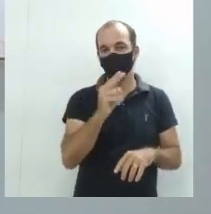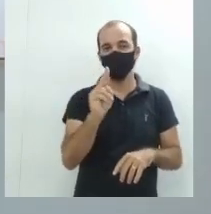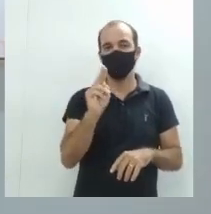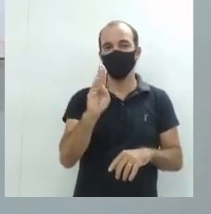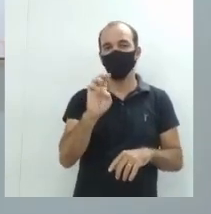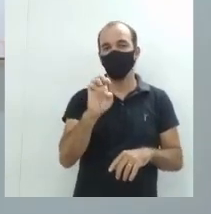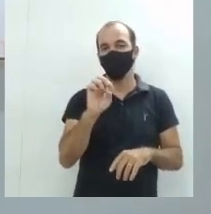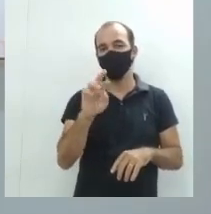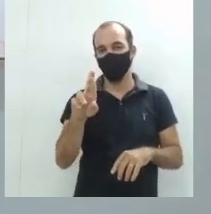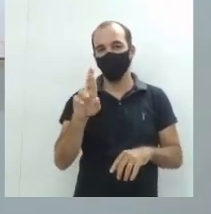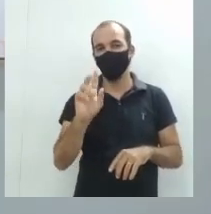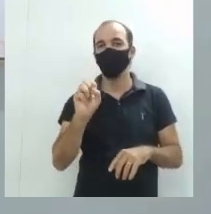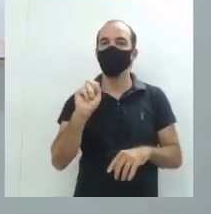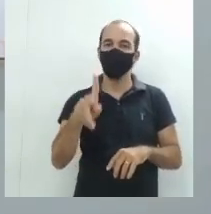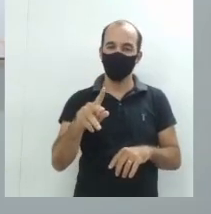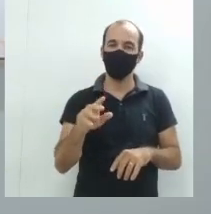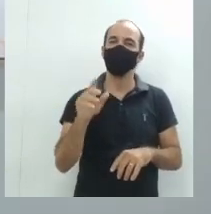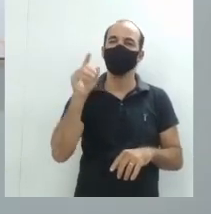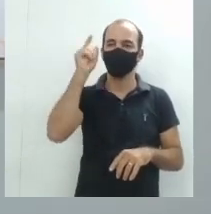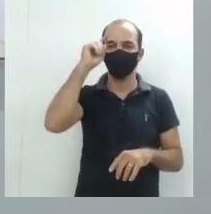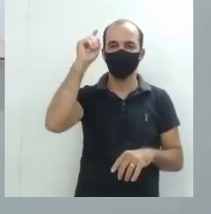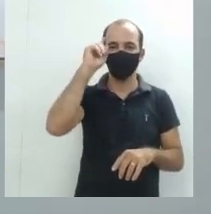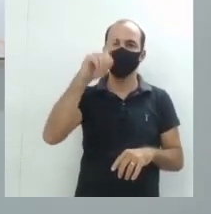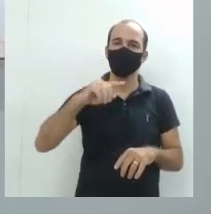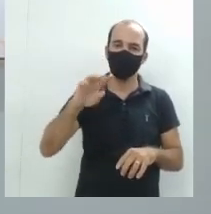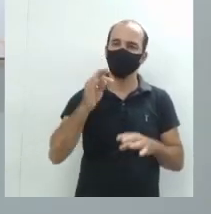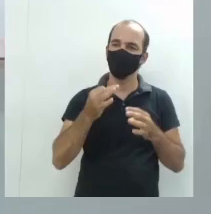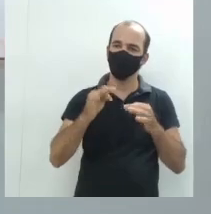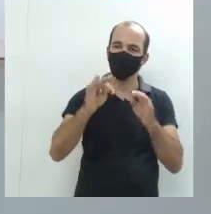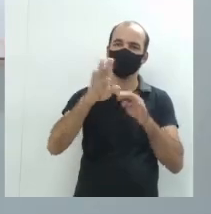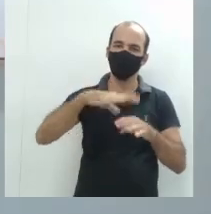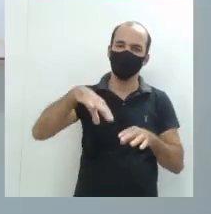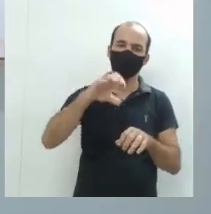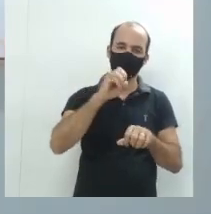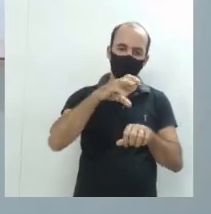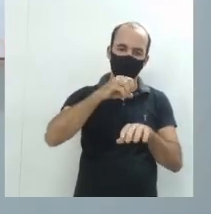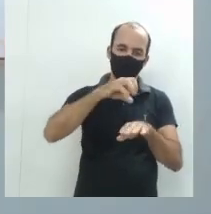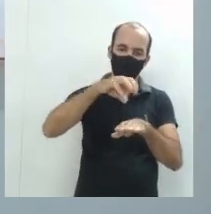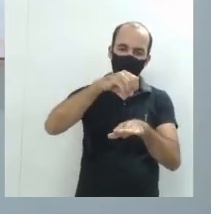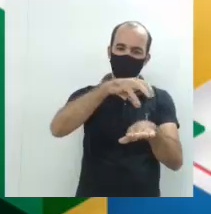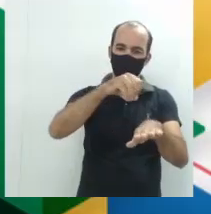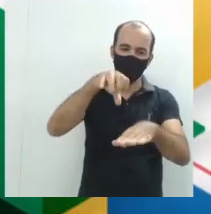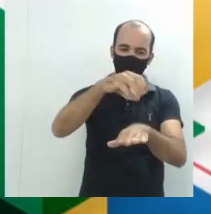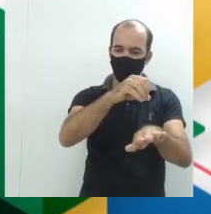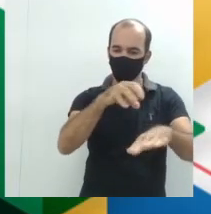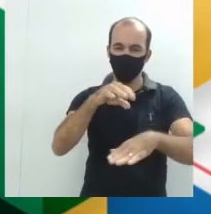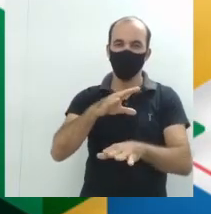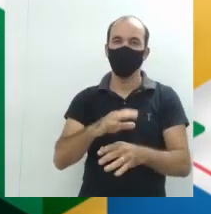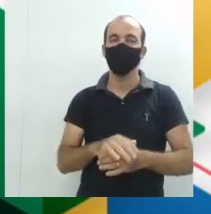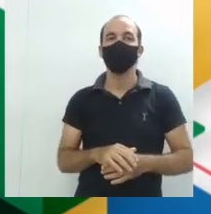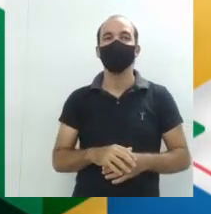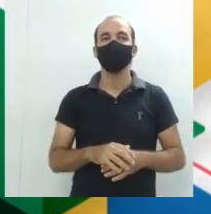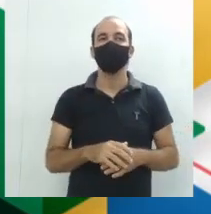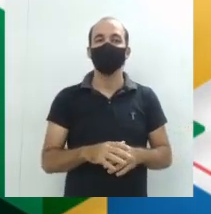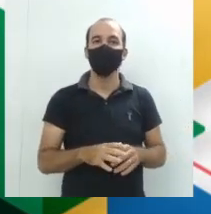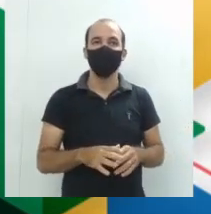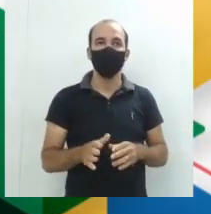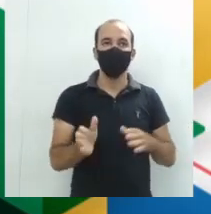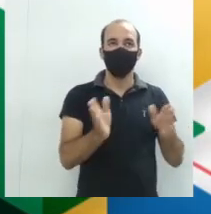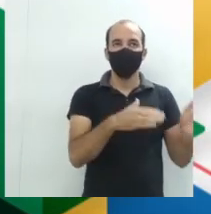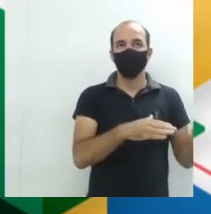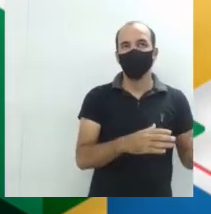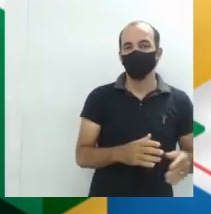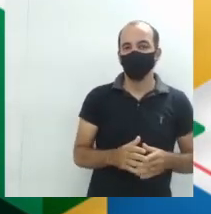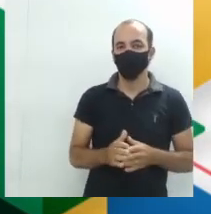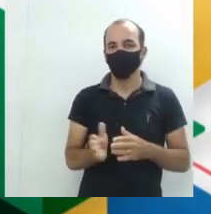no dia a dia, Aninha. É a tecnologia vetorial. Meu povo, aceleração vetorial